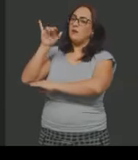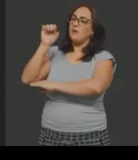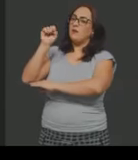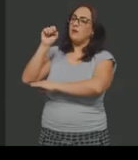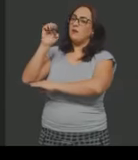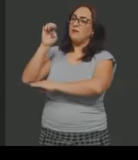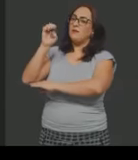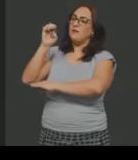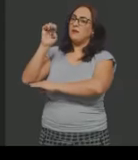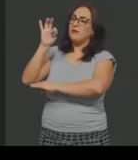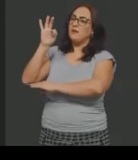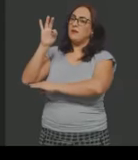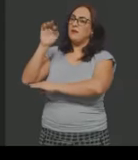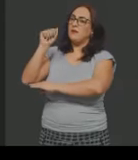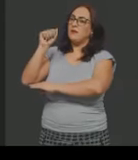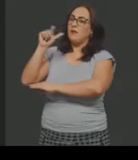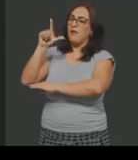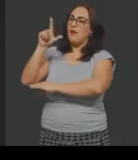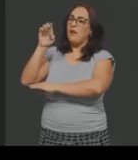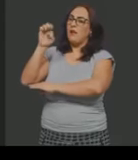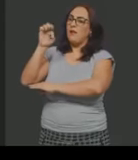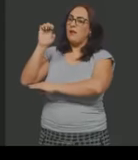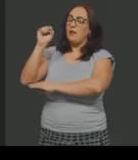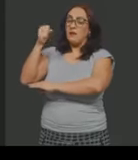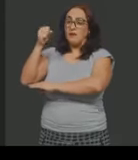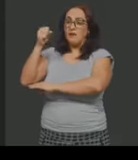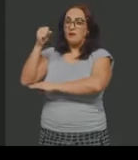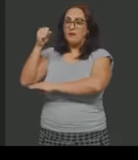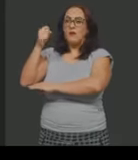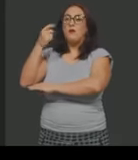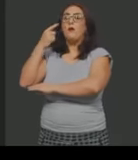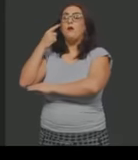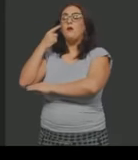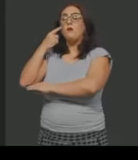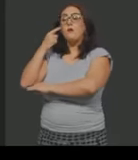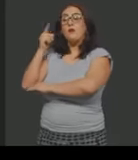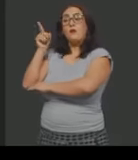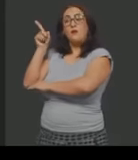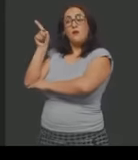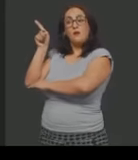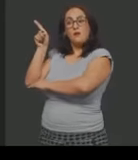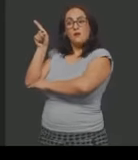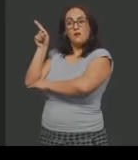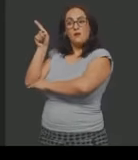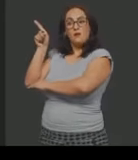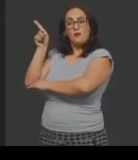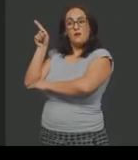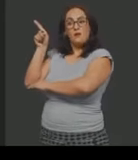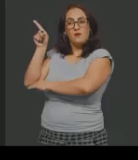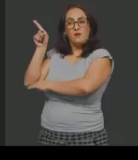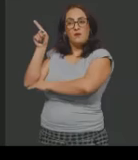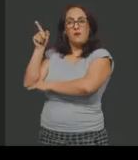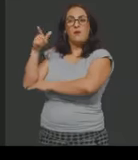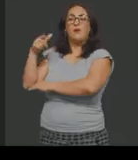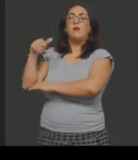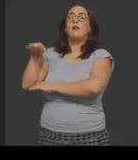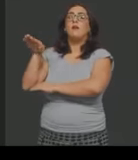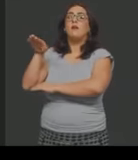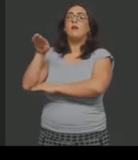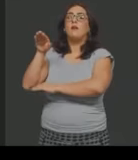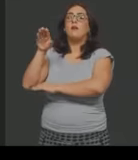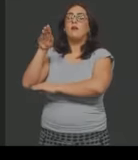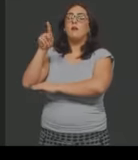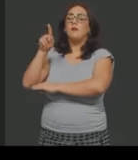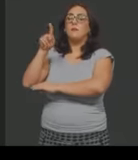pelo equiseto, que a gente consegue ver por aqui. Nós temos as